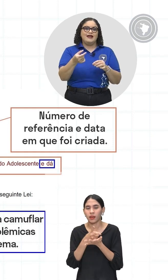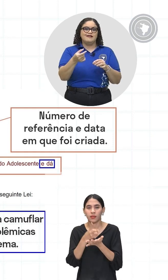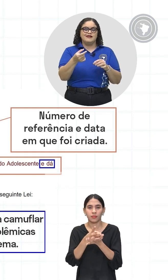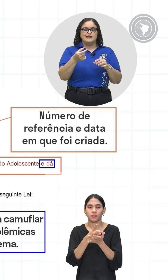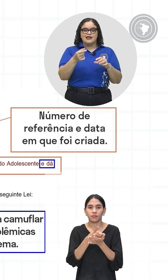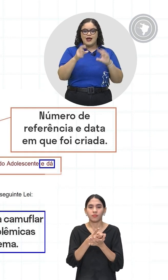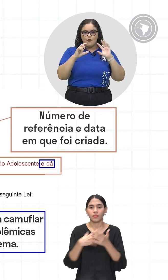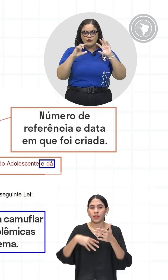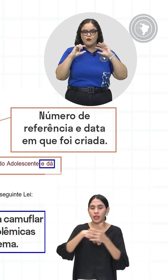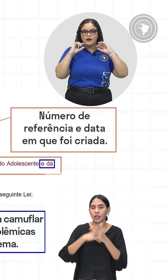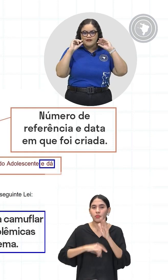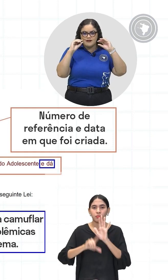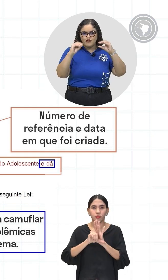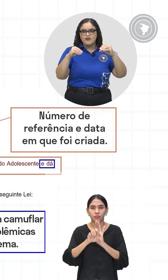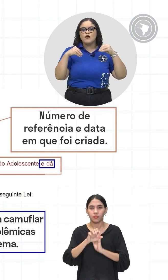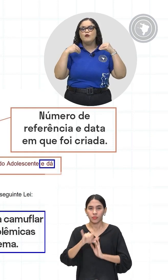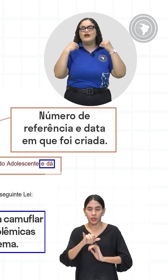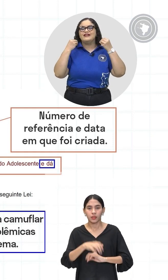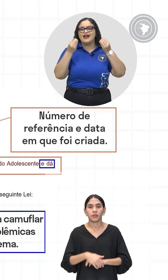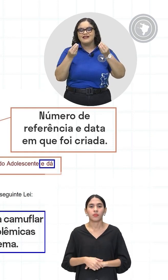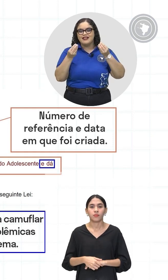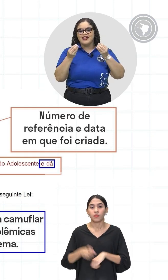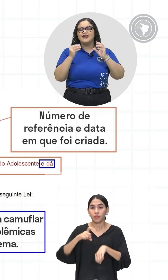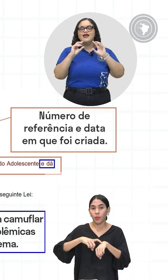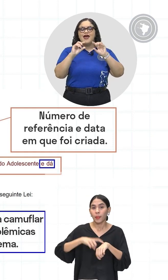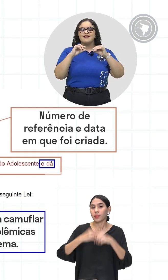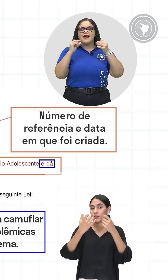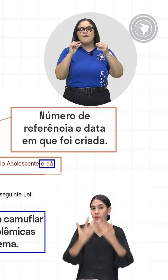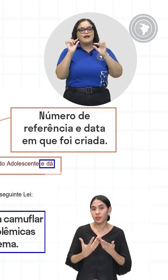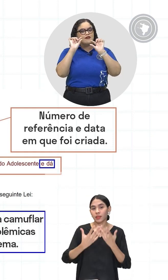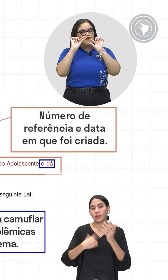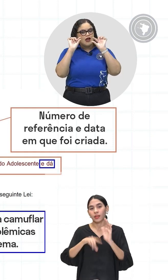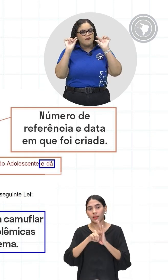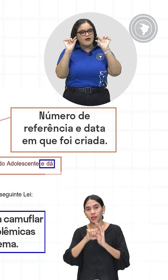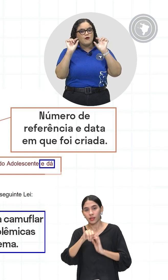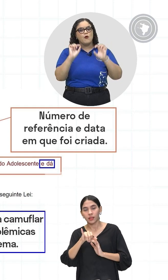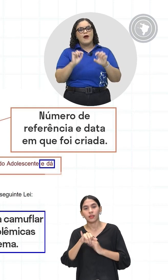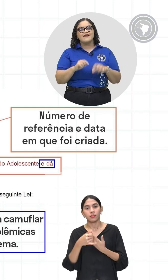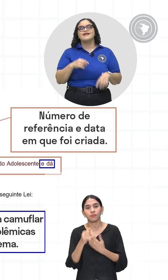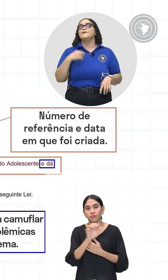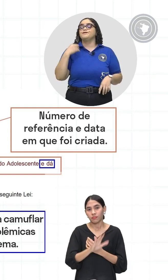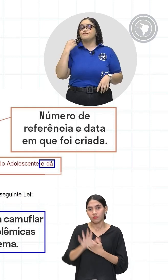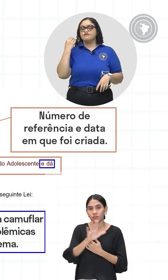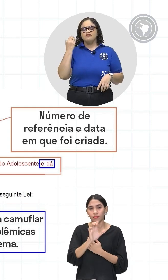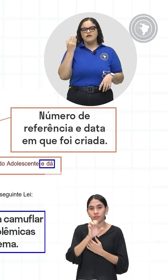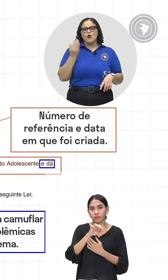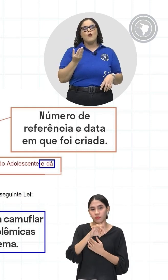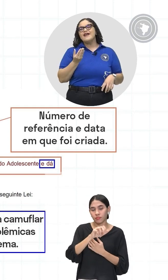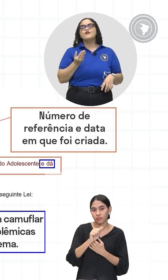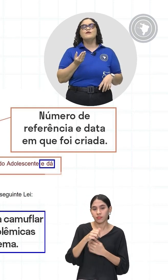das leis, né? Quando se diz sobre o que trata a lei, essa ementa em geral vem com essa